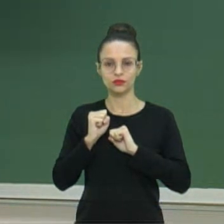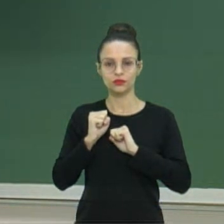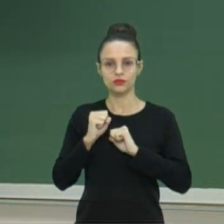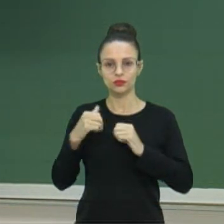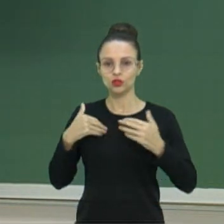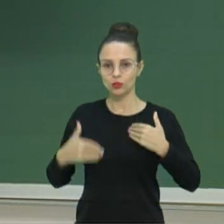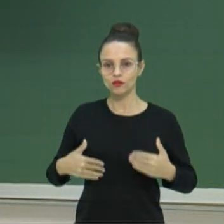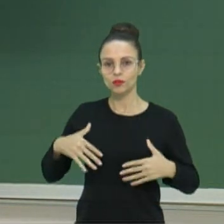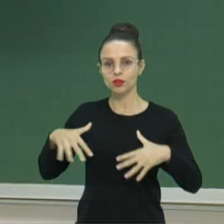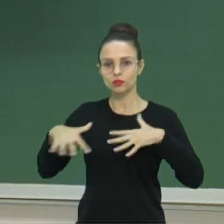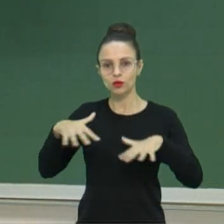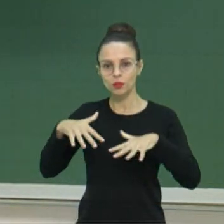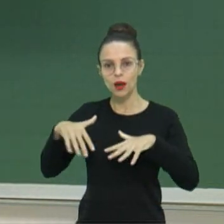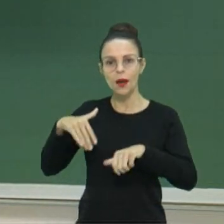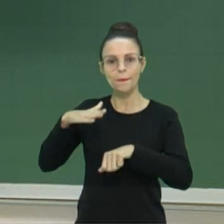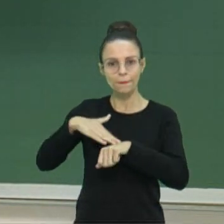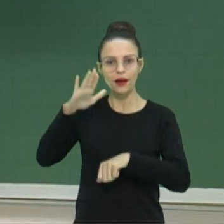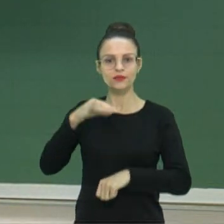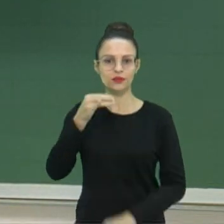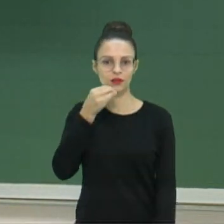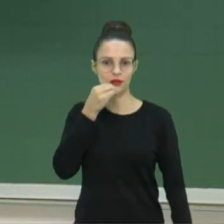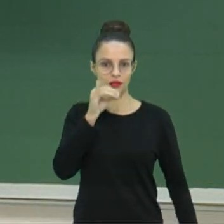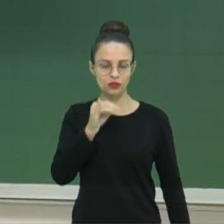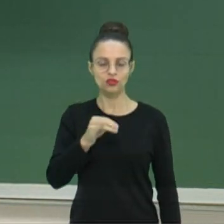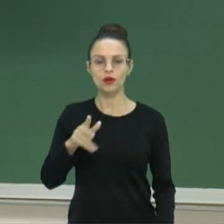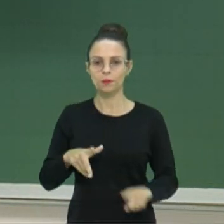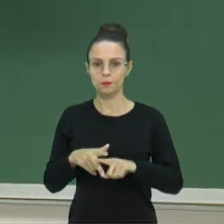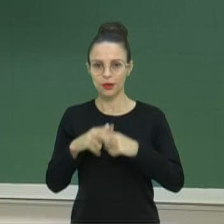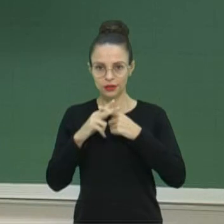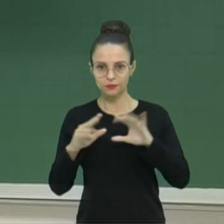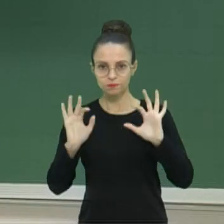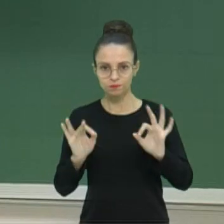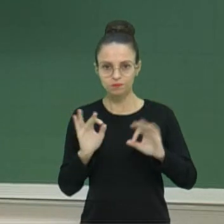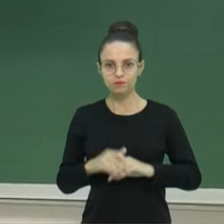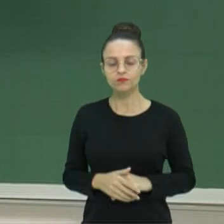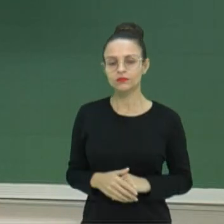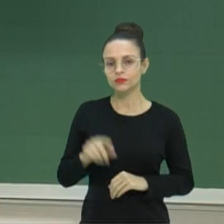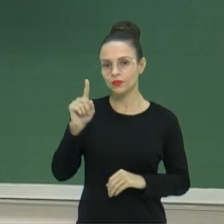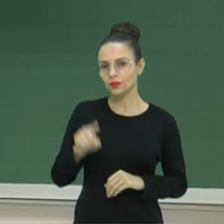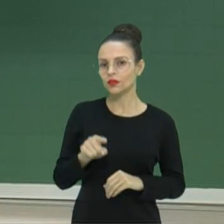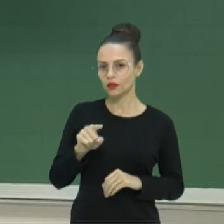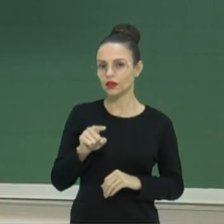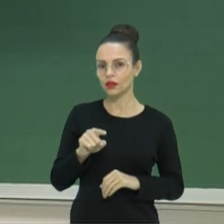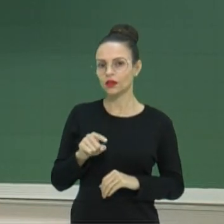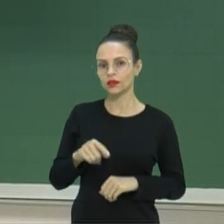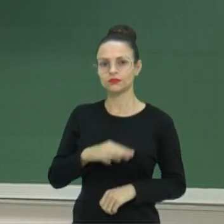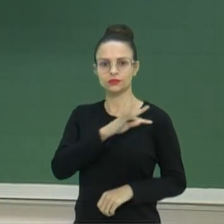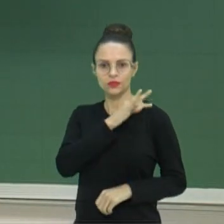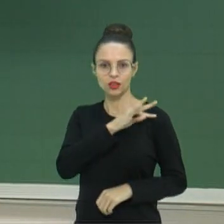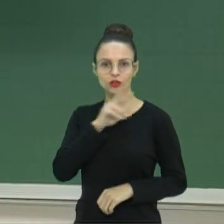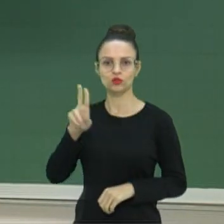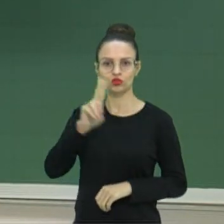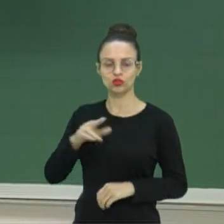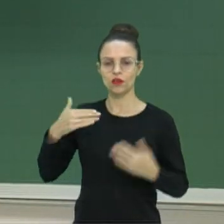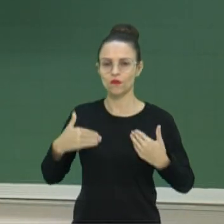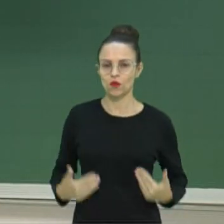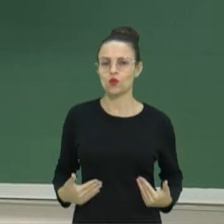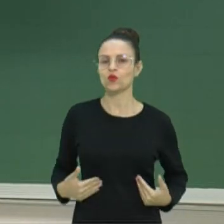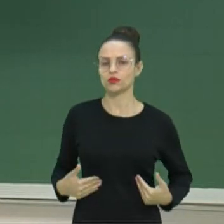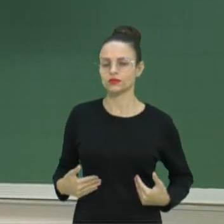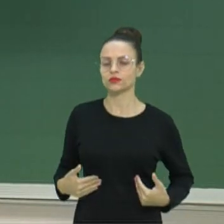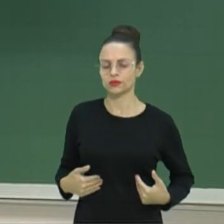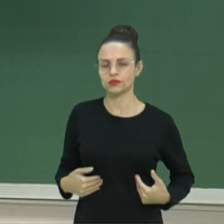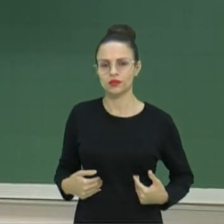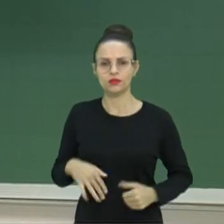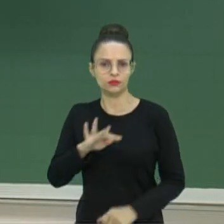seus movimentos, um pouquinho mais de energia mecânica ali, certo? É umas técnicas que eles utilizam, né, utilizando só a força-peso e tudo mais ali.